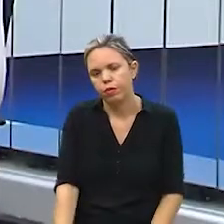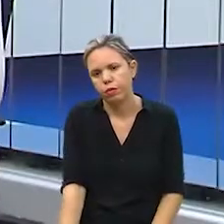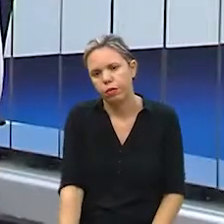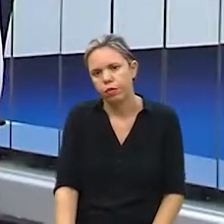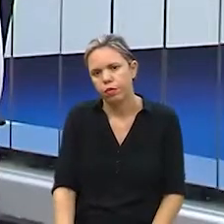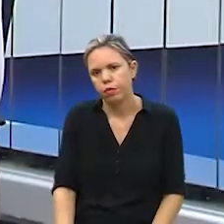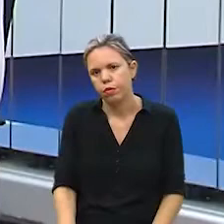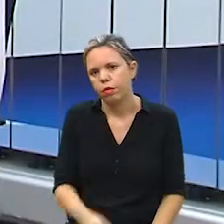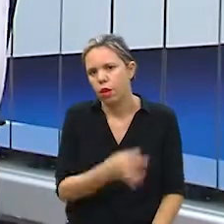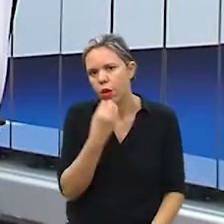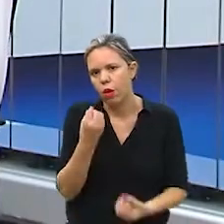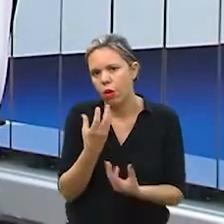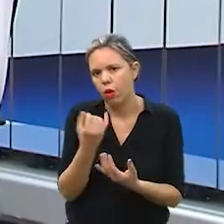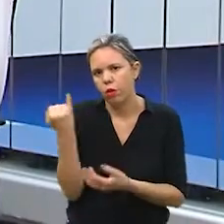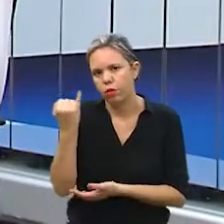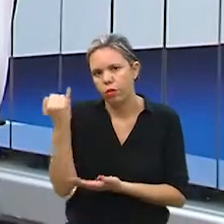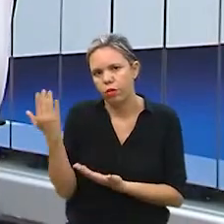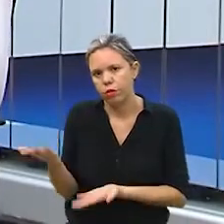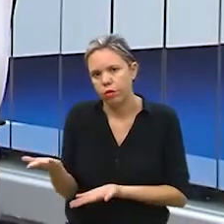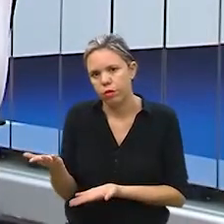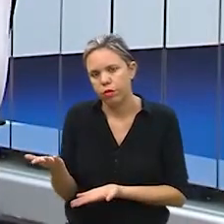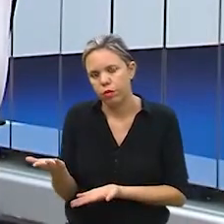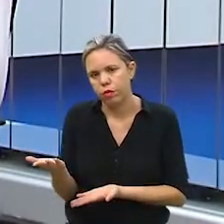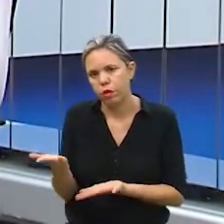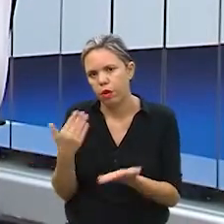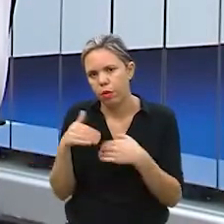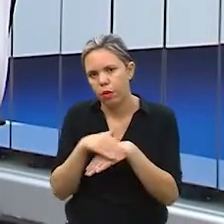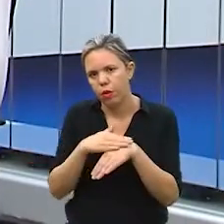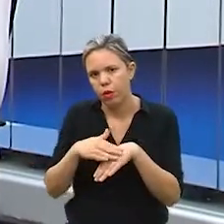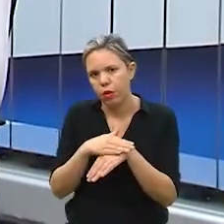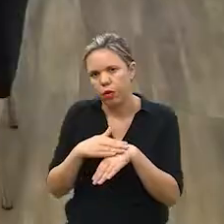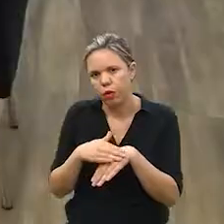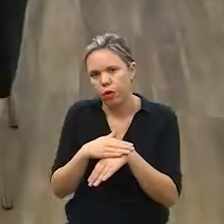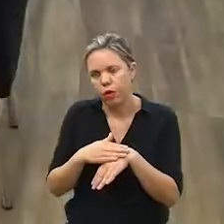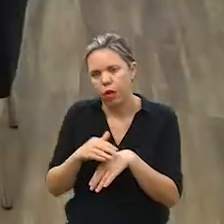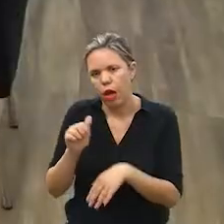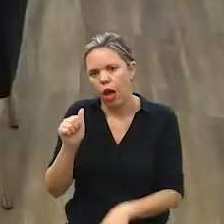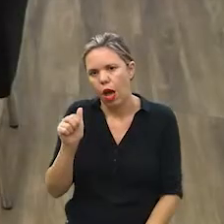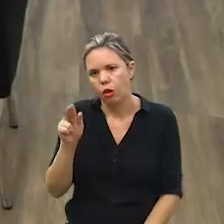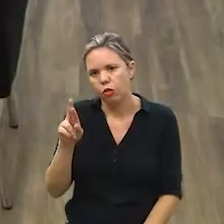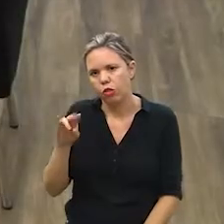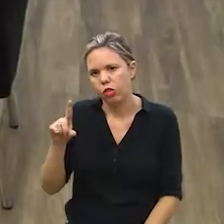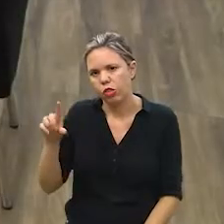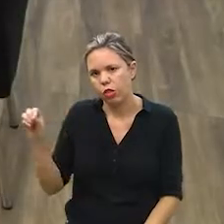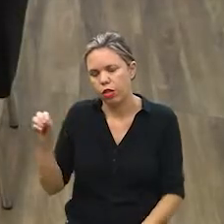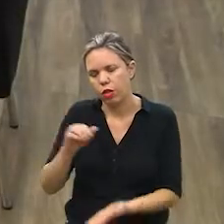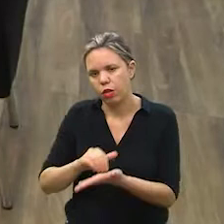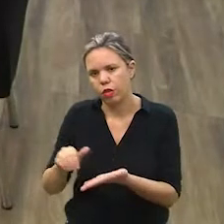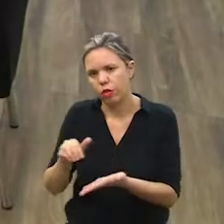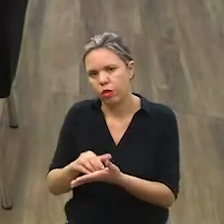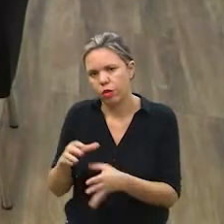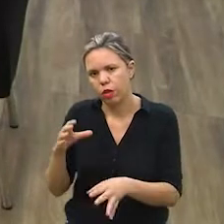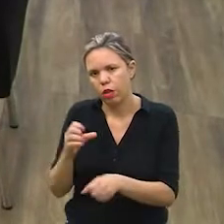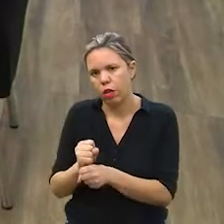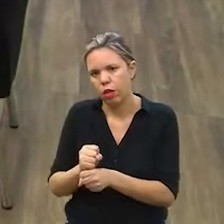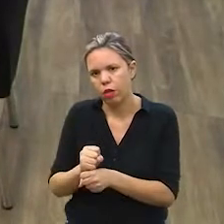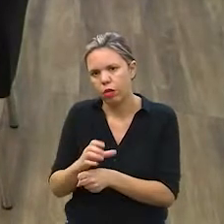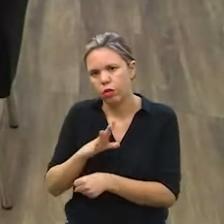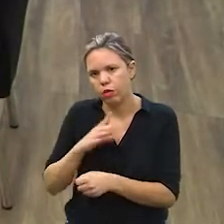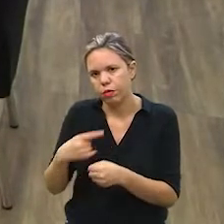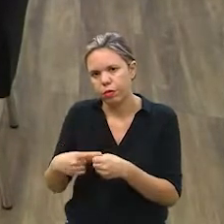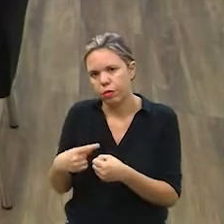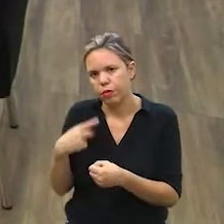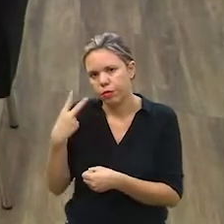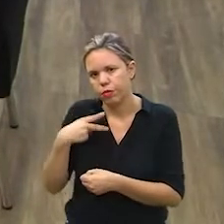Debate bom, informações importantes. Nós estamos conversando com o Aurílio Caiado, ele que é o secretário de Finanças do